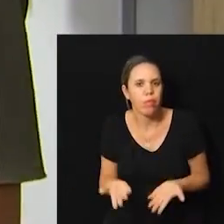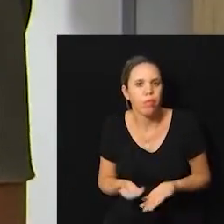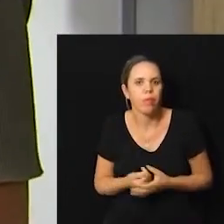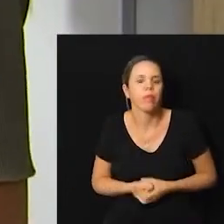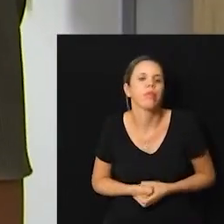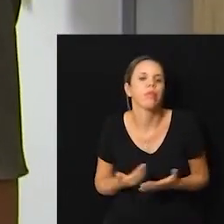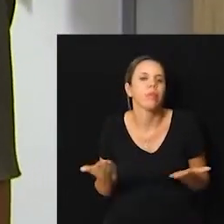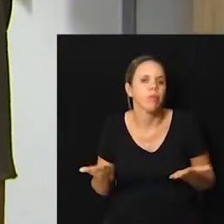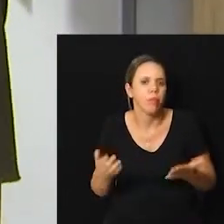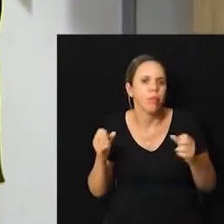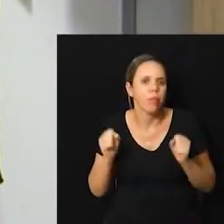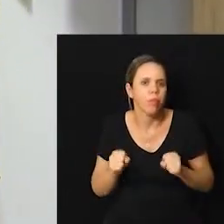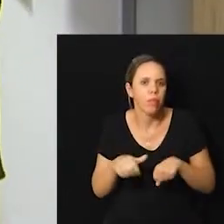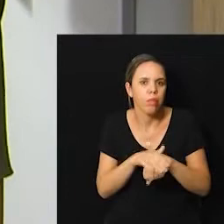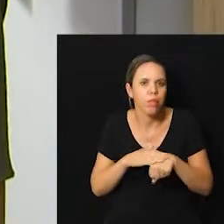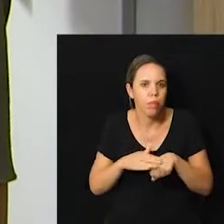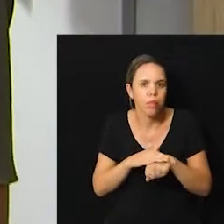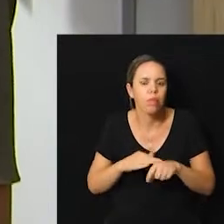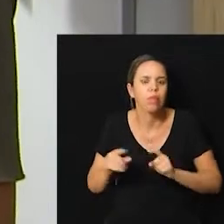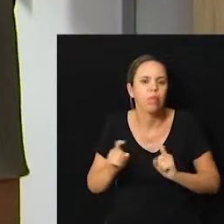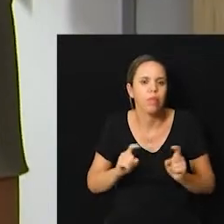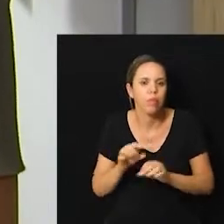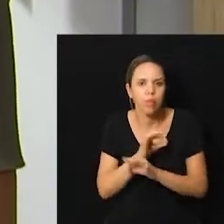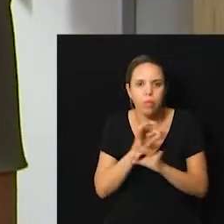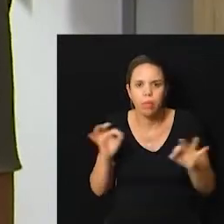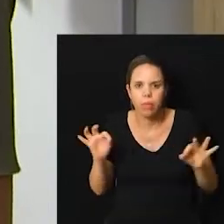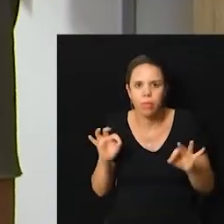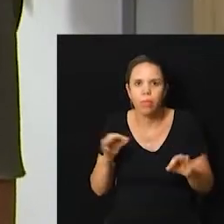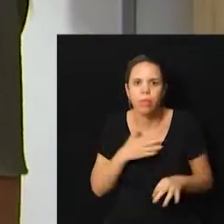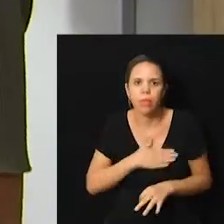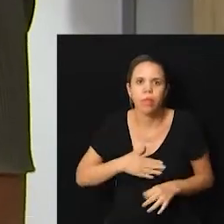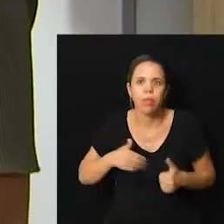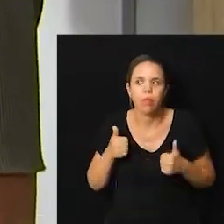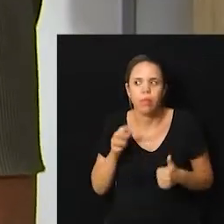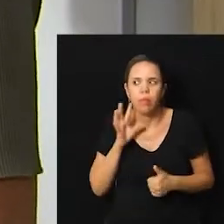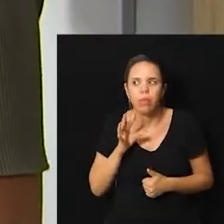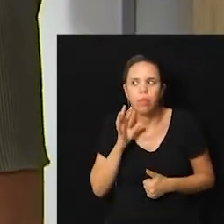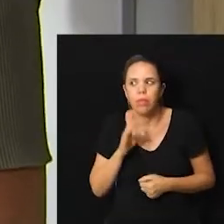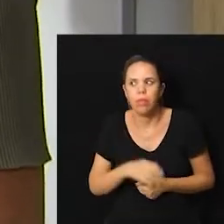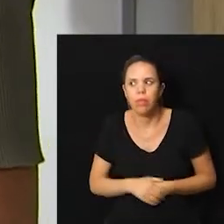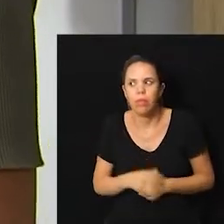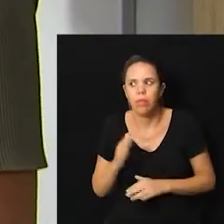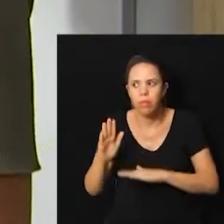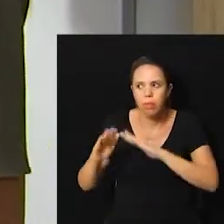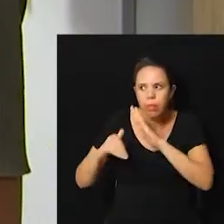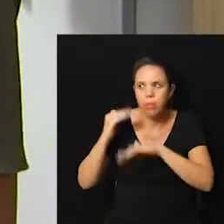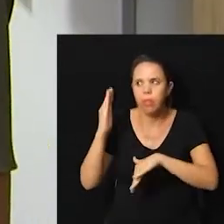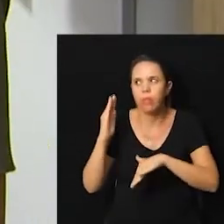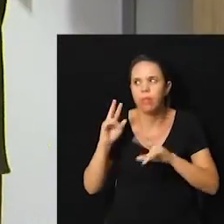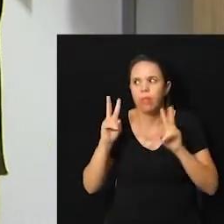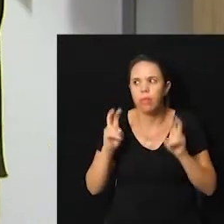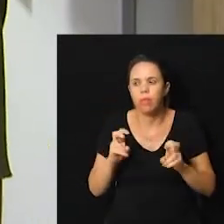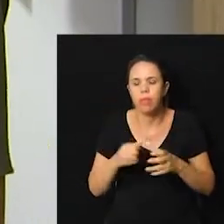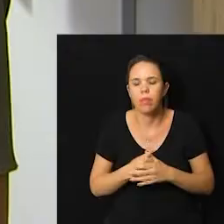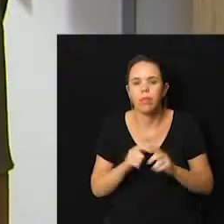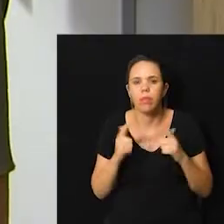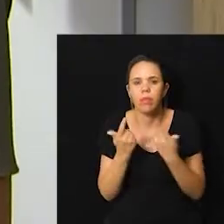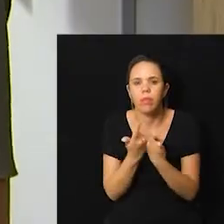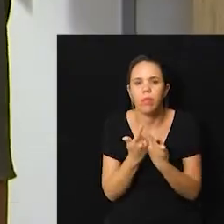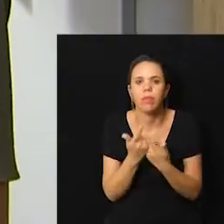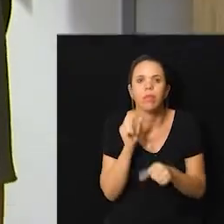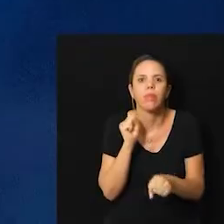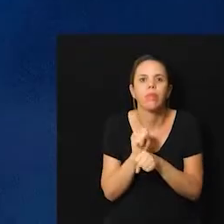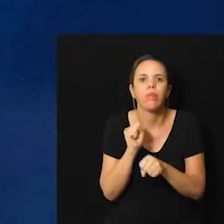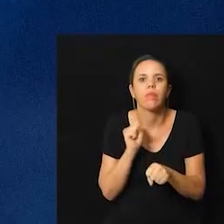as portas da Casa do Povo para nós e hoje nós pudemos ter uma conversa muito amigável, muito cordial para evoluir com